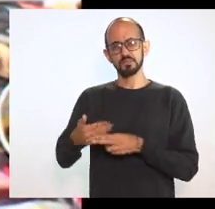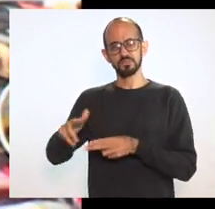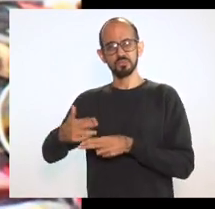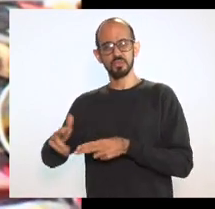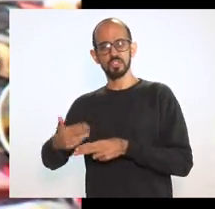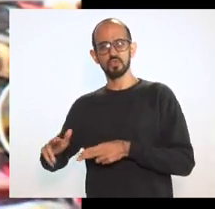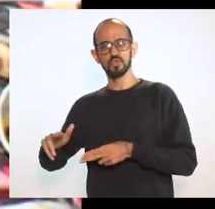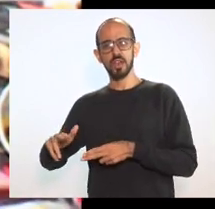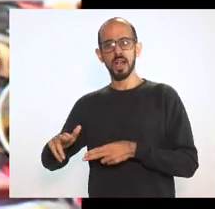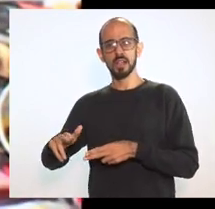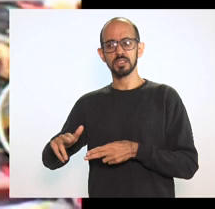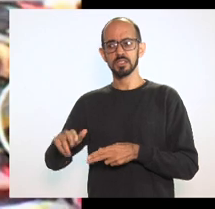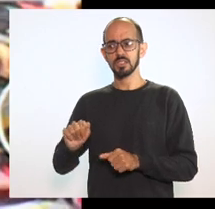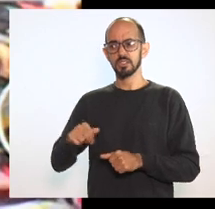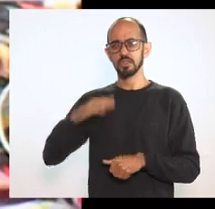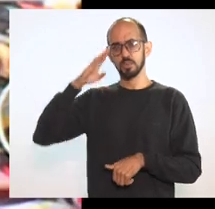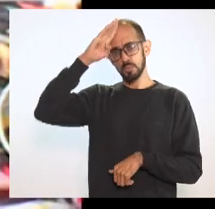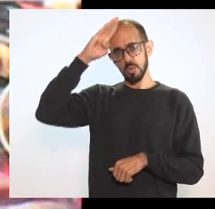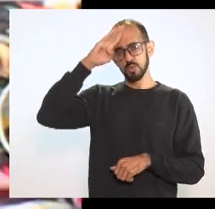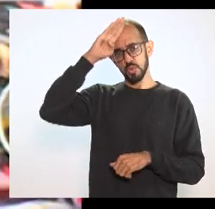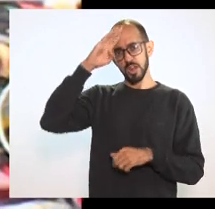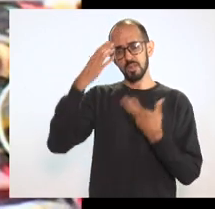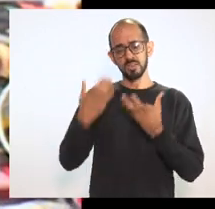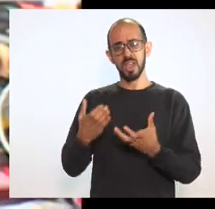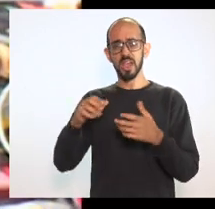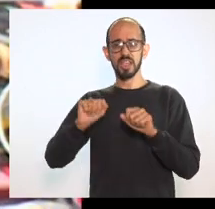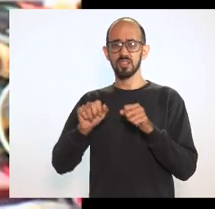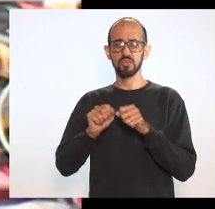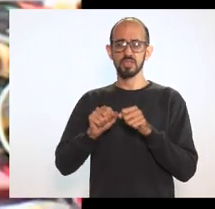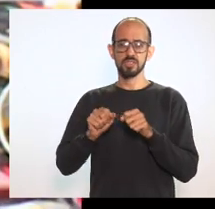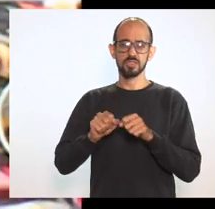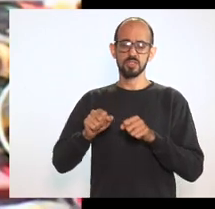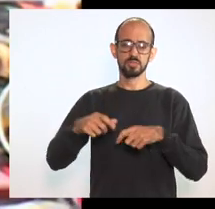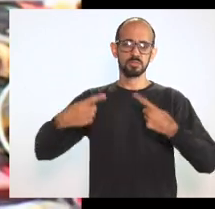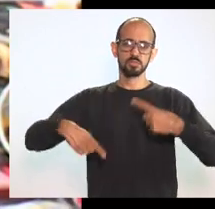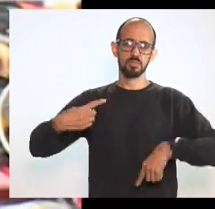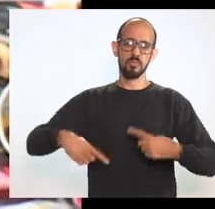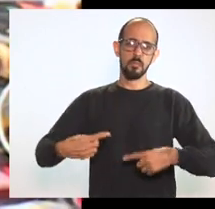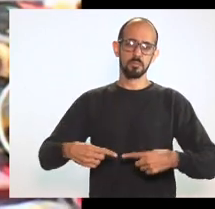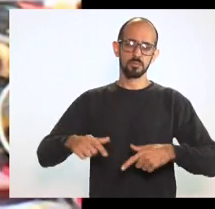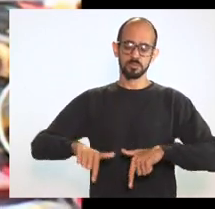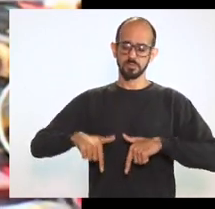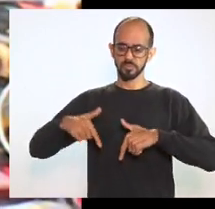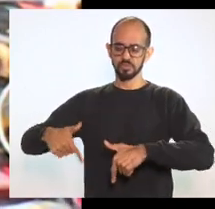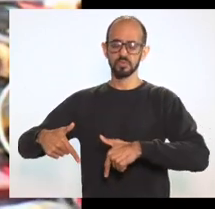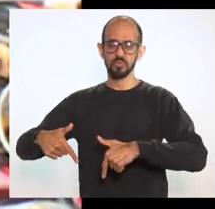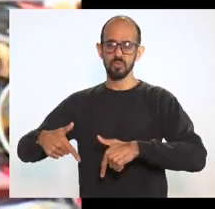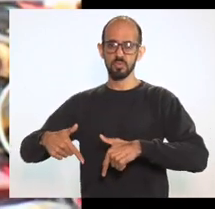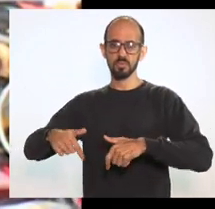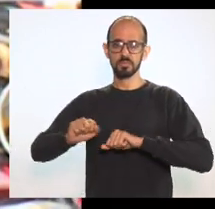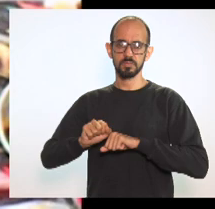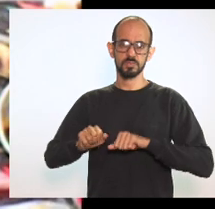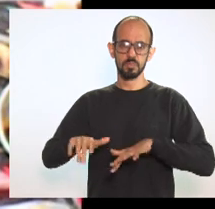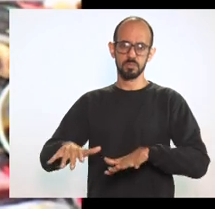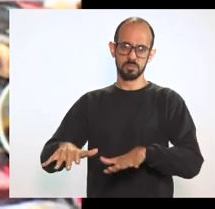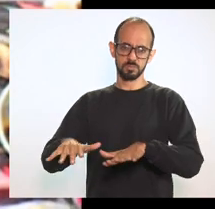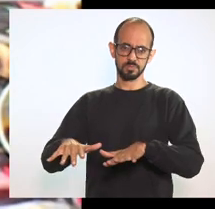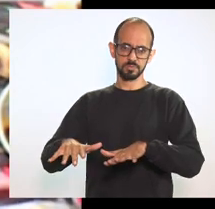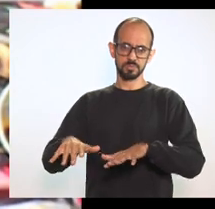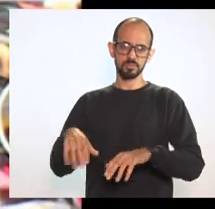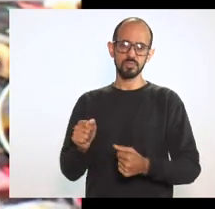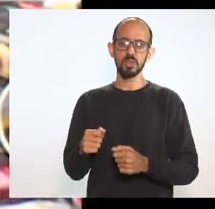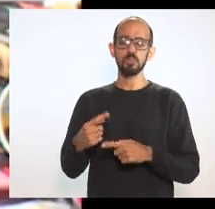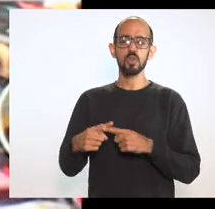vacina. Querem, isso sim, politizar o enfrentamento à pandemia. Por que não vão parar de politizar e seguir o que dizem